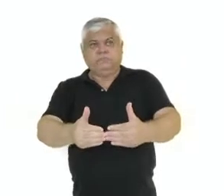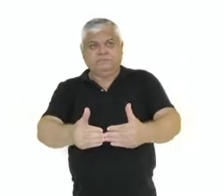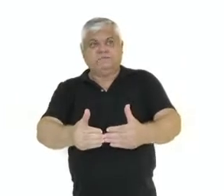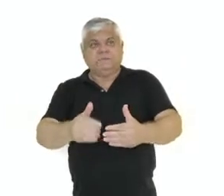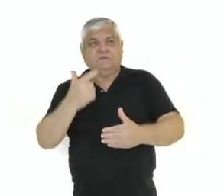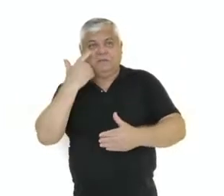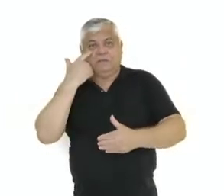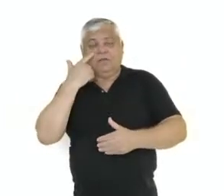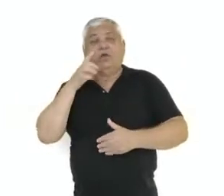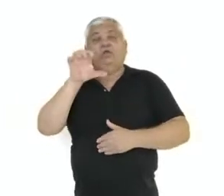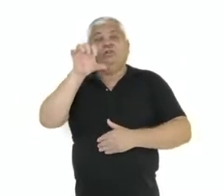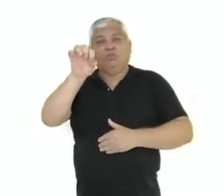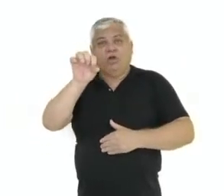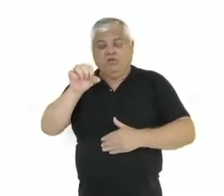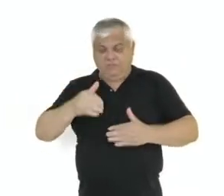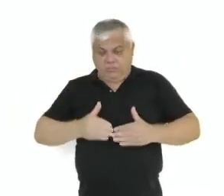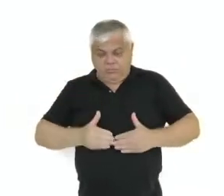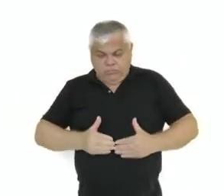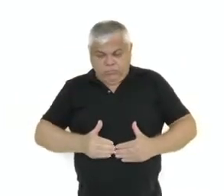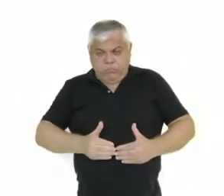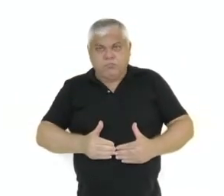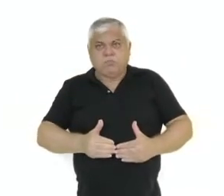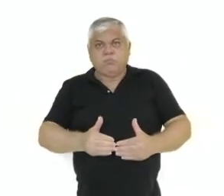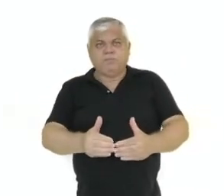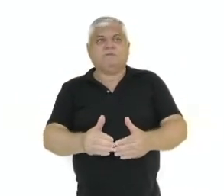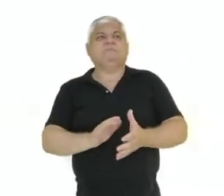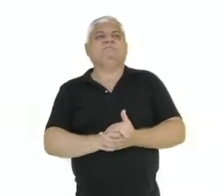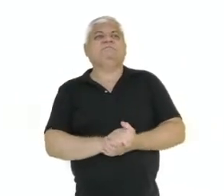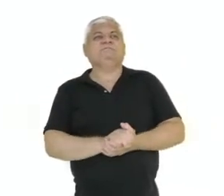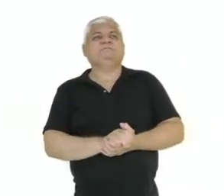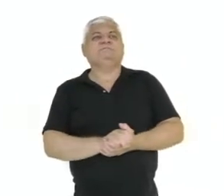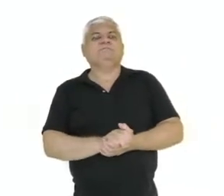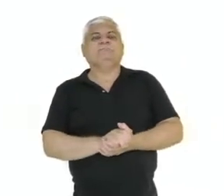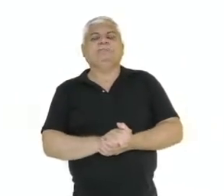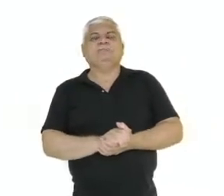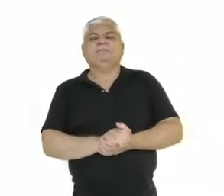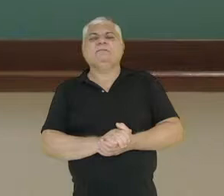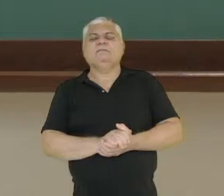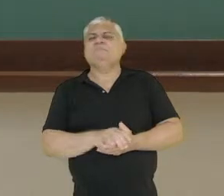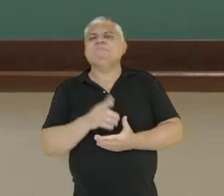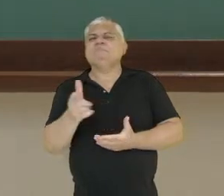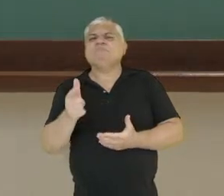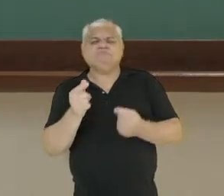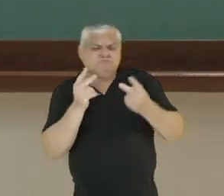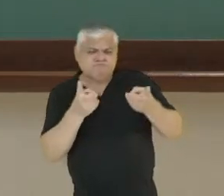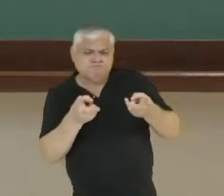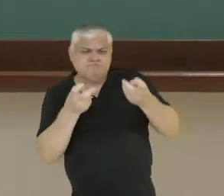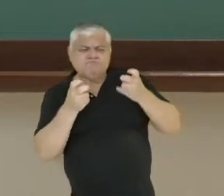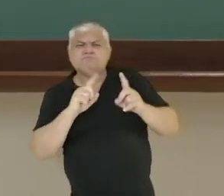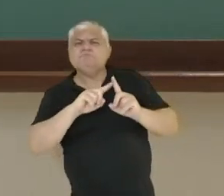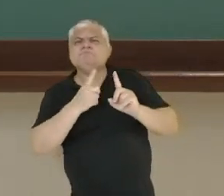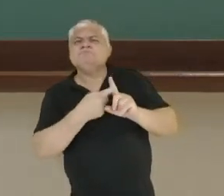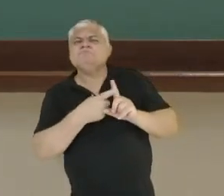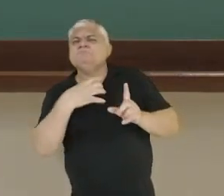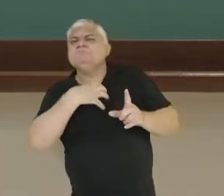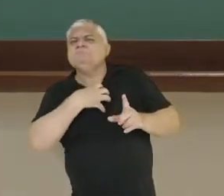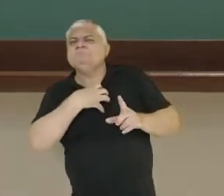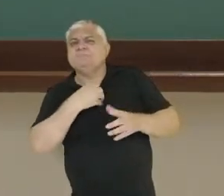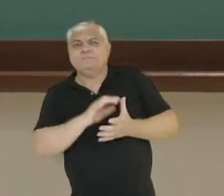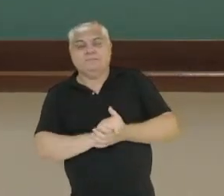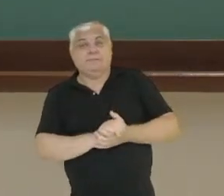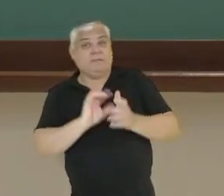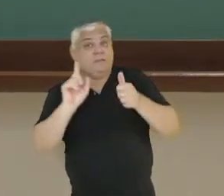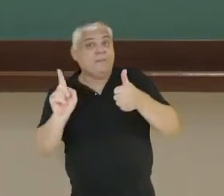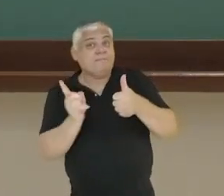atenção é o crescimento da barriga. Quais são os sinais e os sintomas da gravidez? O